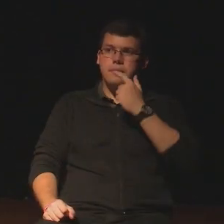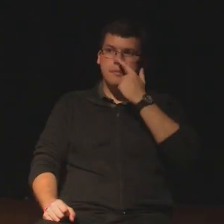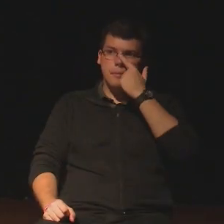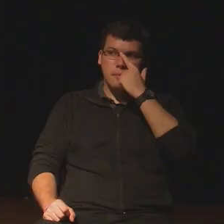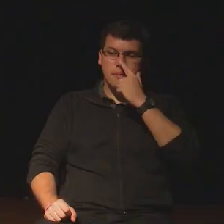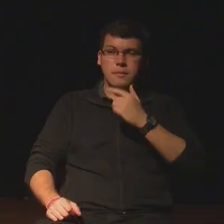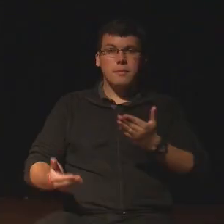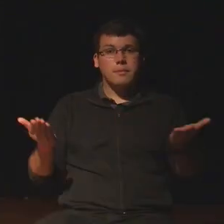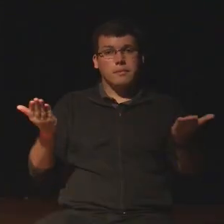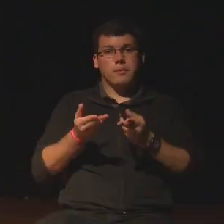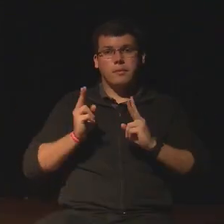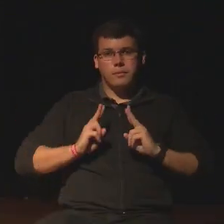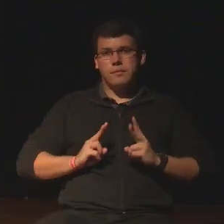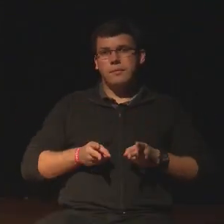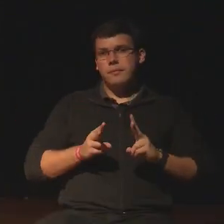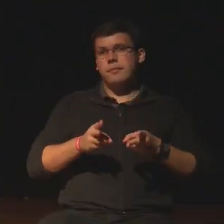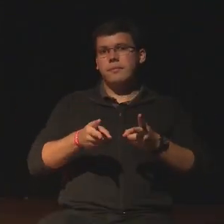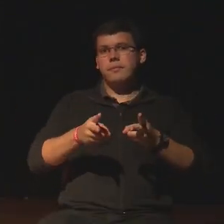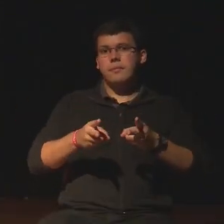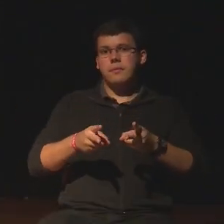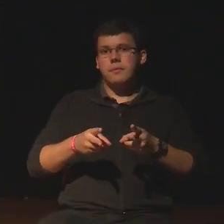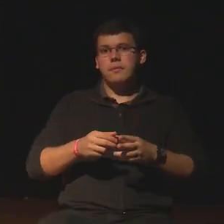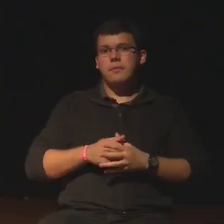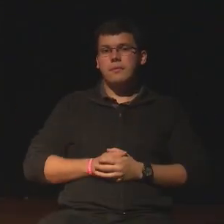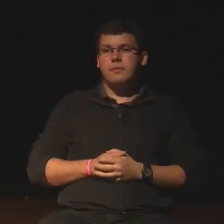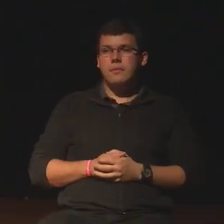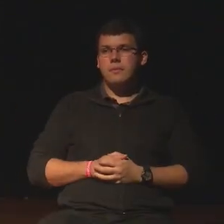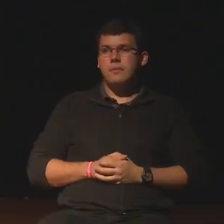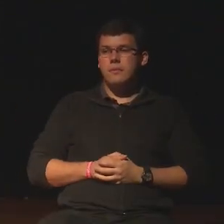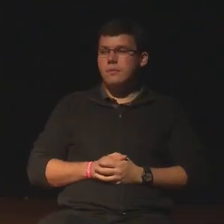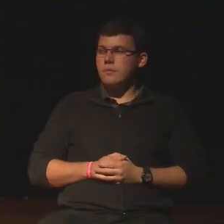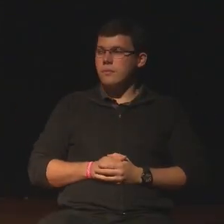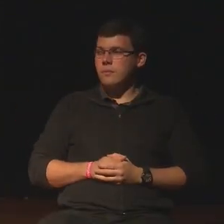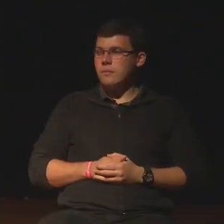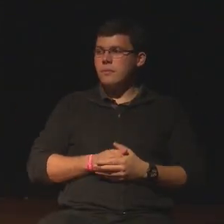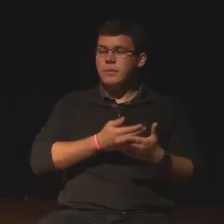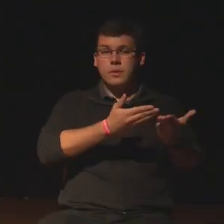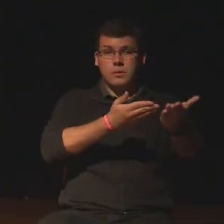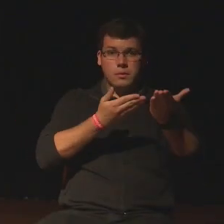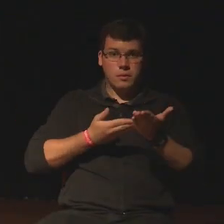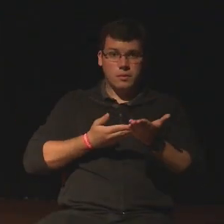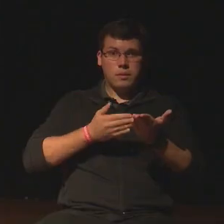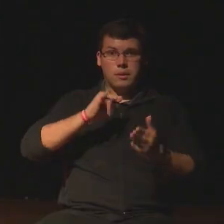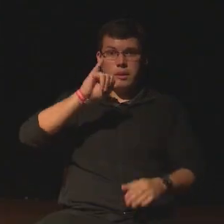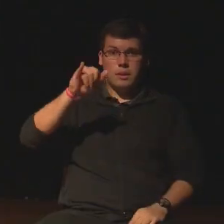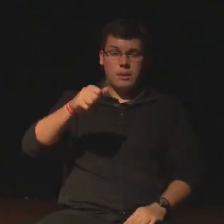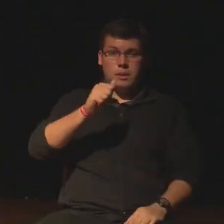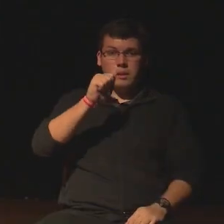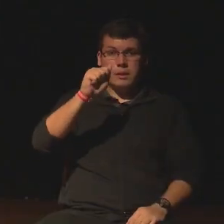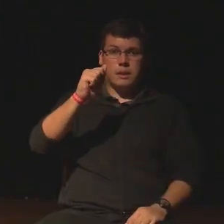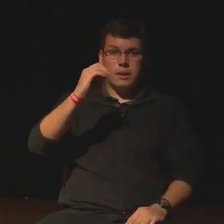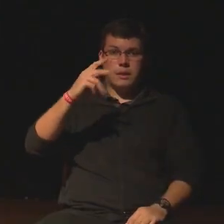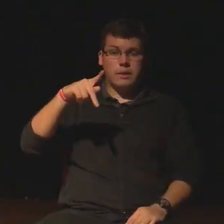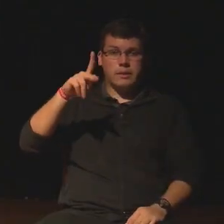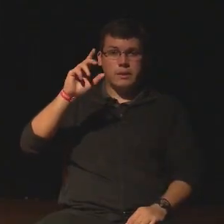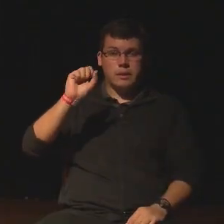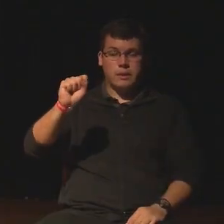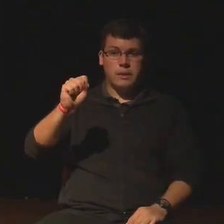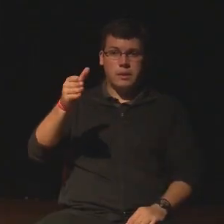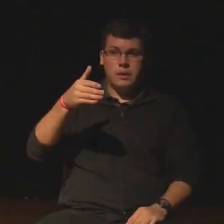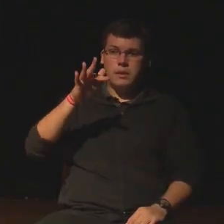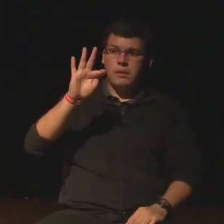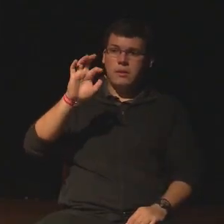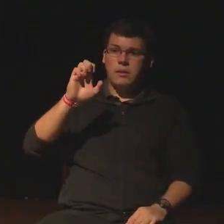Então, dando continuidade, eu vou convidar o senhor Jacques Felipe e a senhora